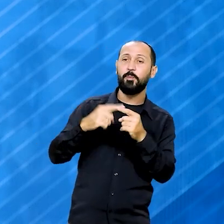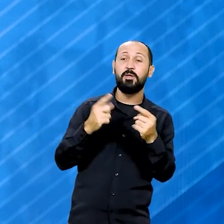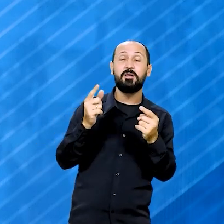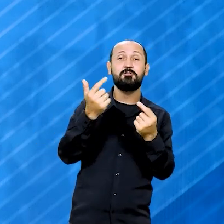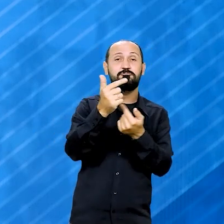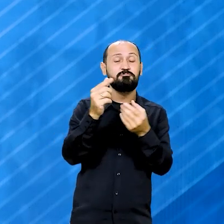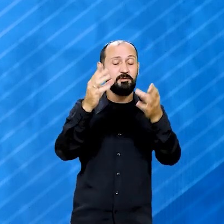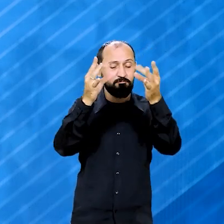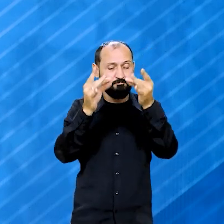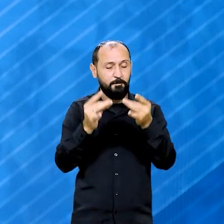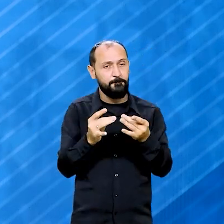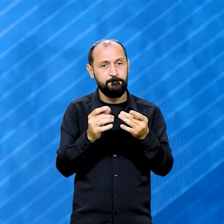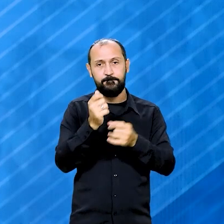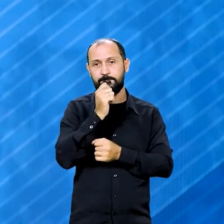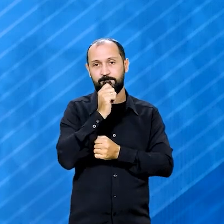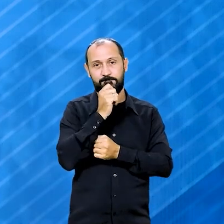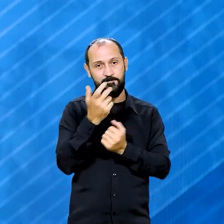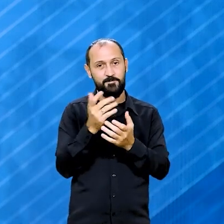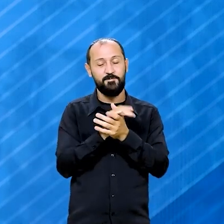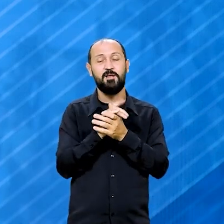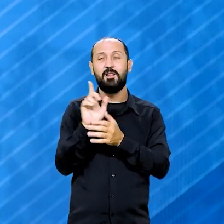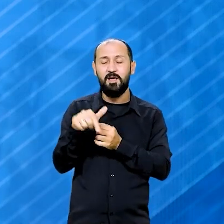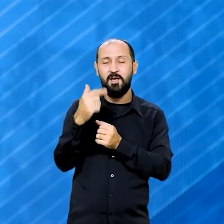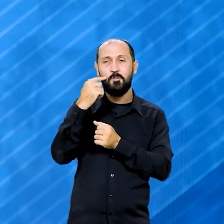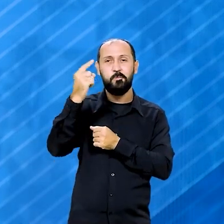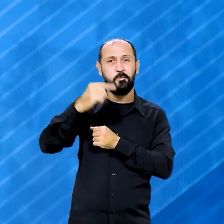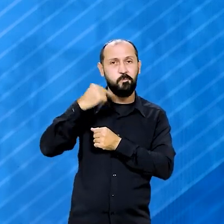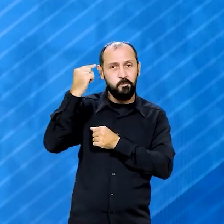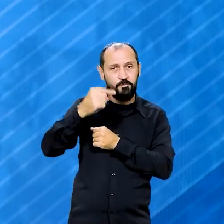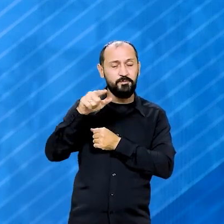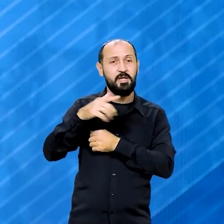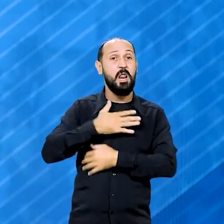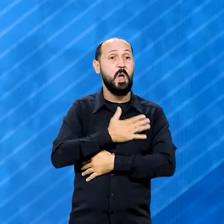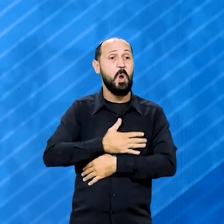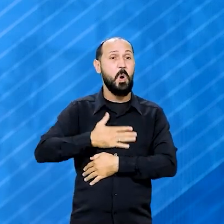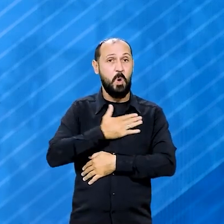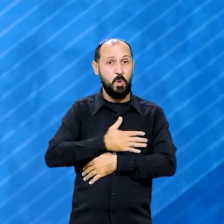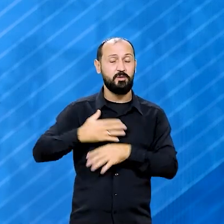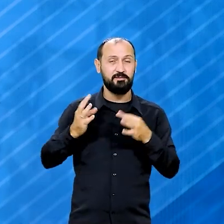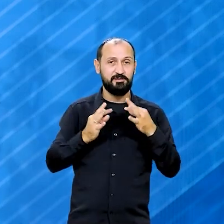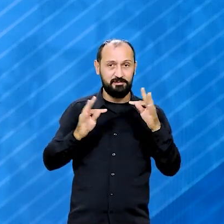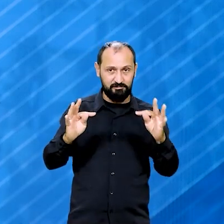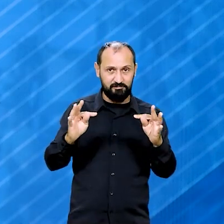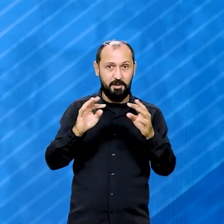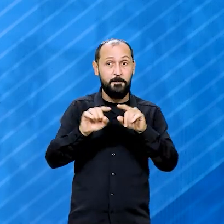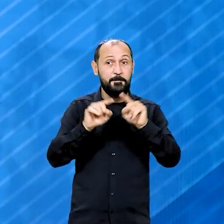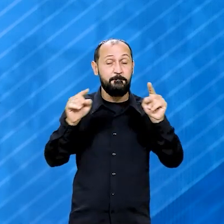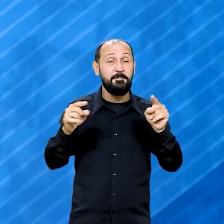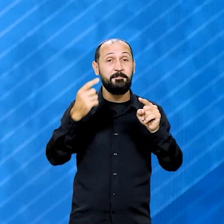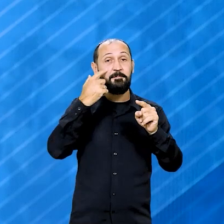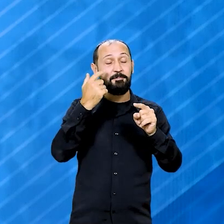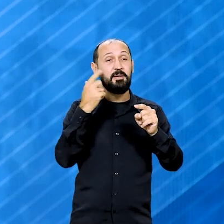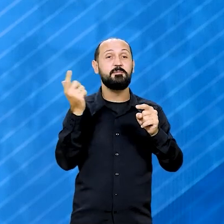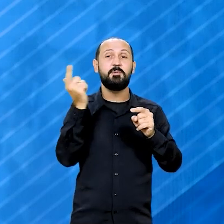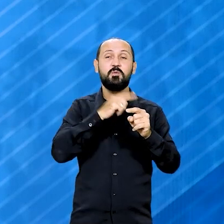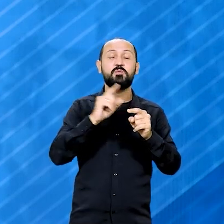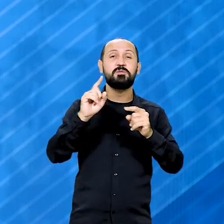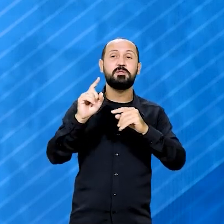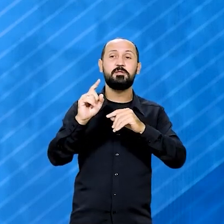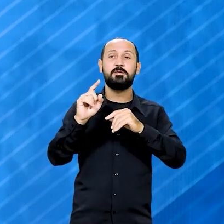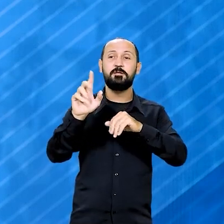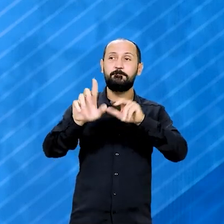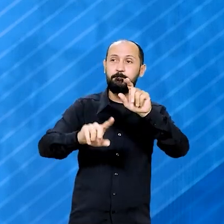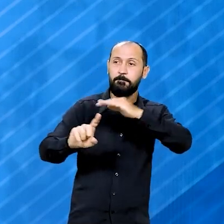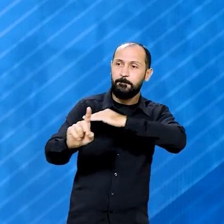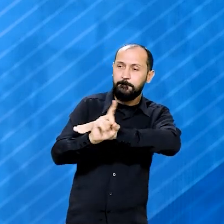tecnológica? Ele fala não, porque ele não tem uma gama de processos ainda. Então ele é um advogado que ele gosta da tecnologia, mas